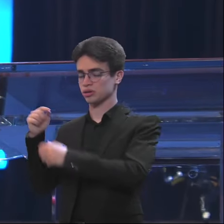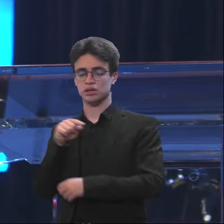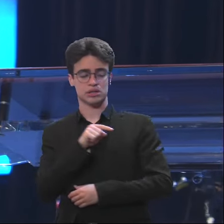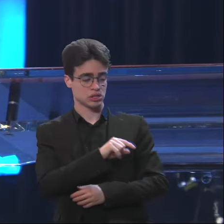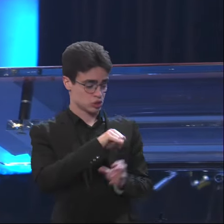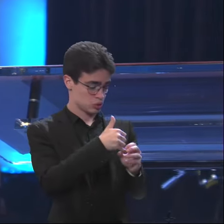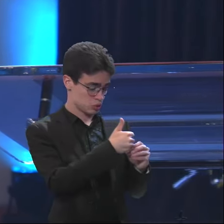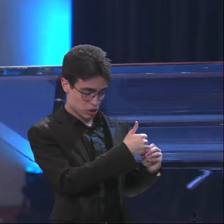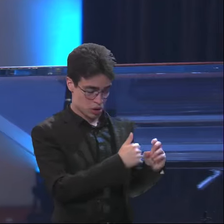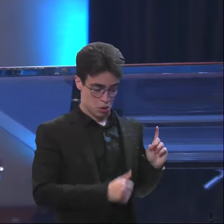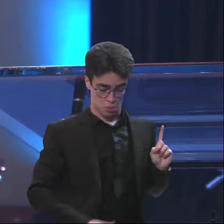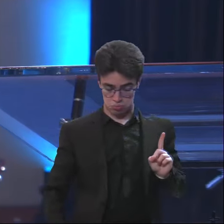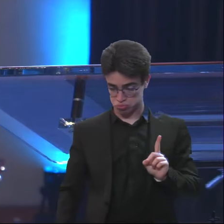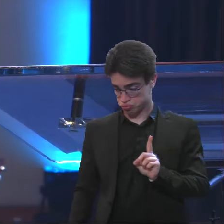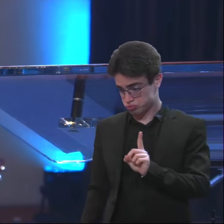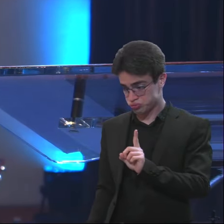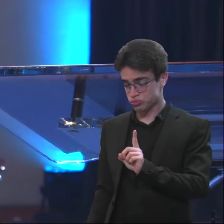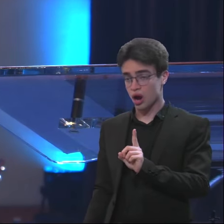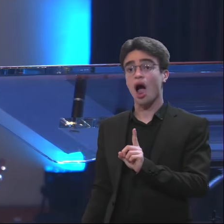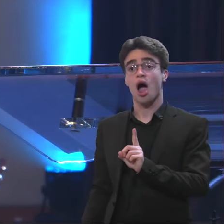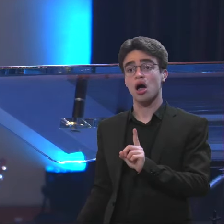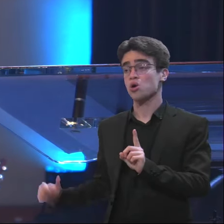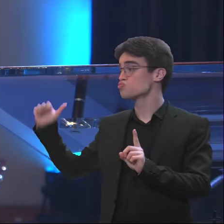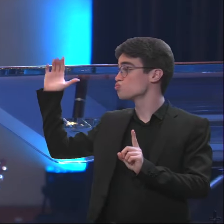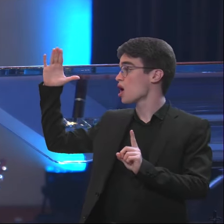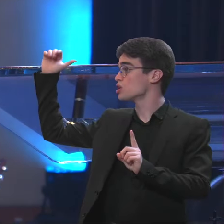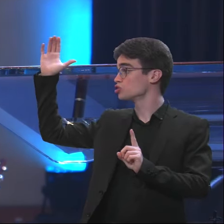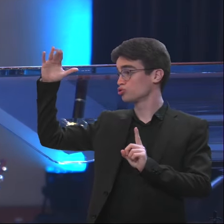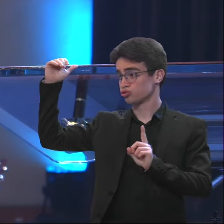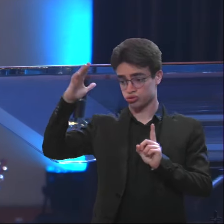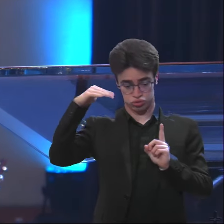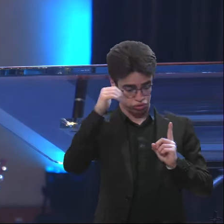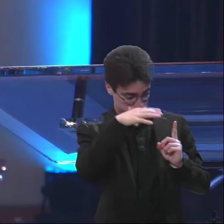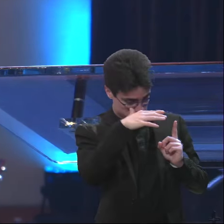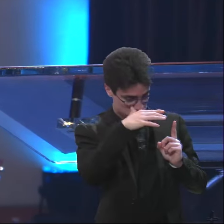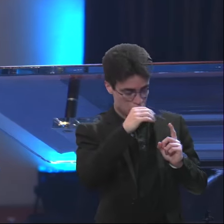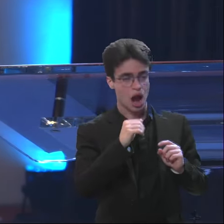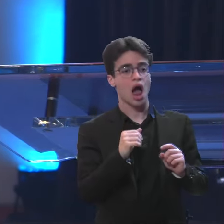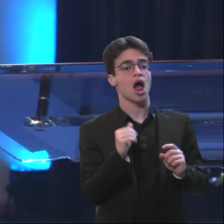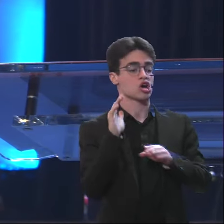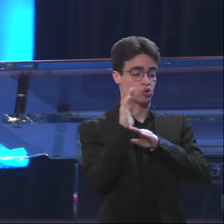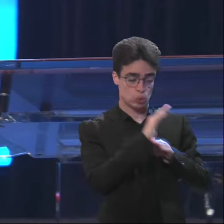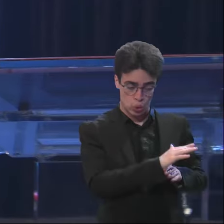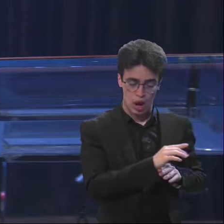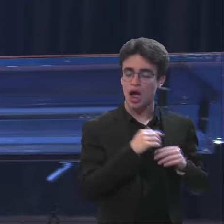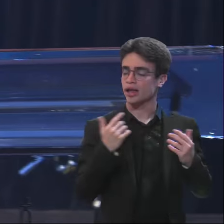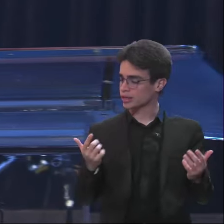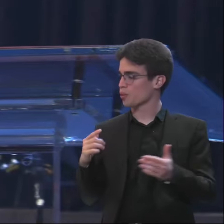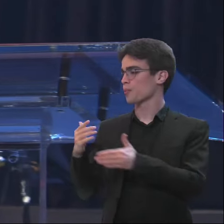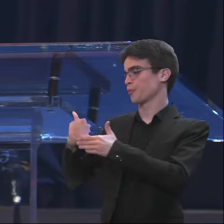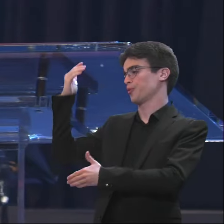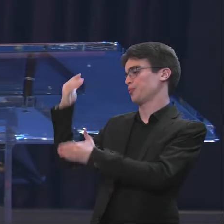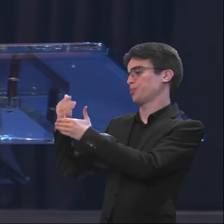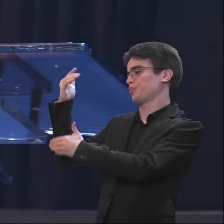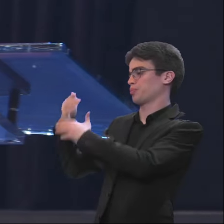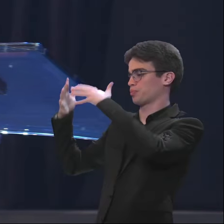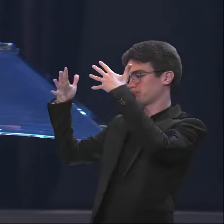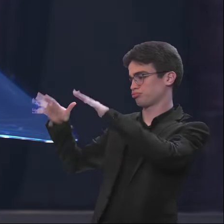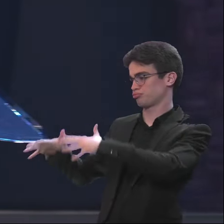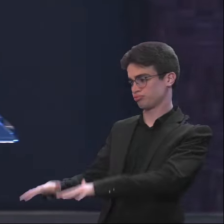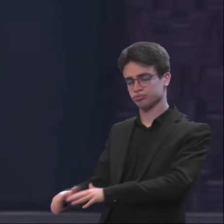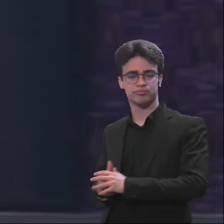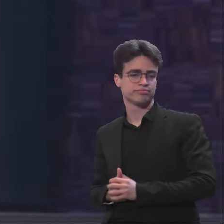apareceu o Senhor a Josué e os muros caíram. A Bíblia vai dizer que quando Abraão já era